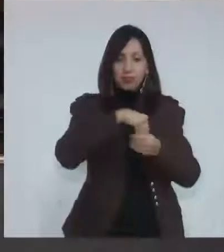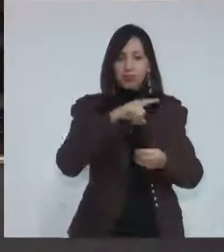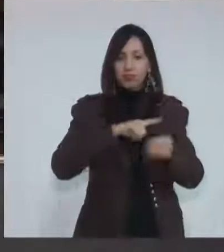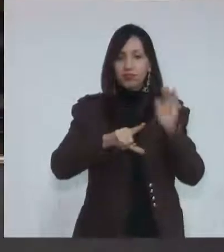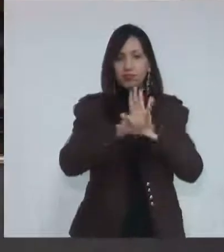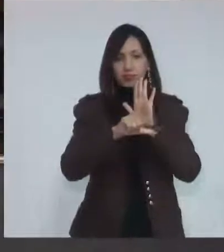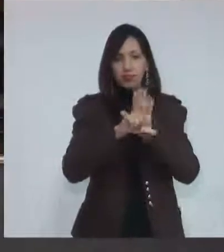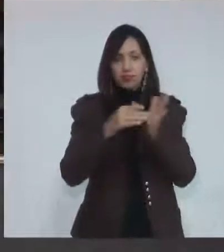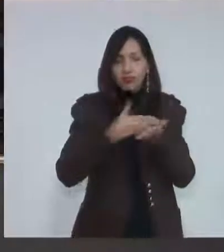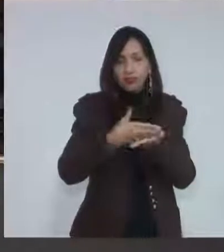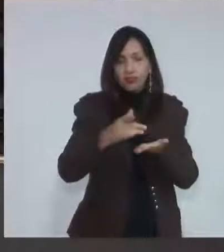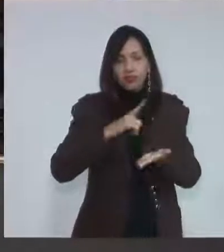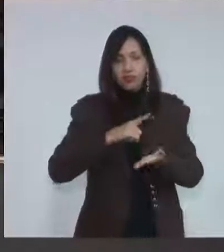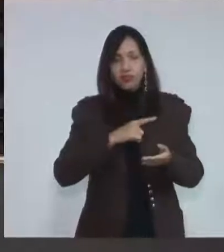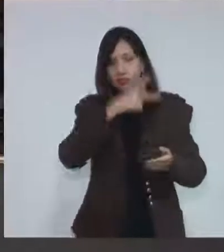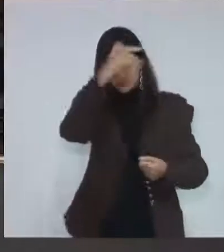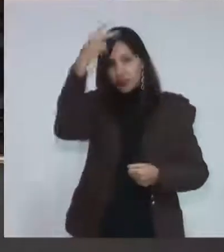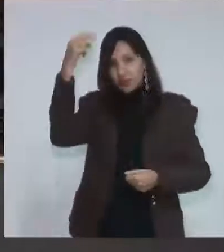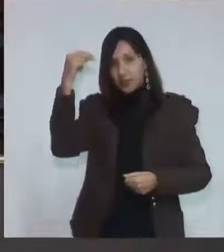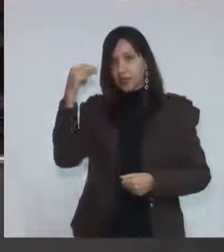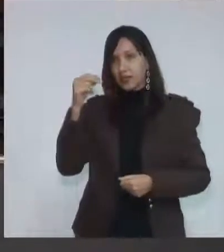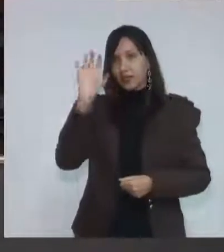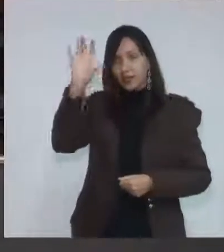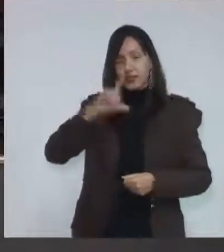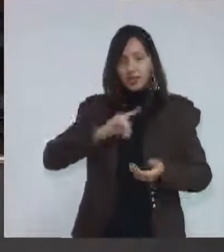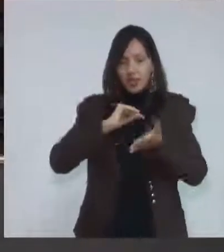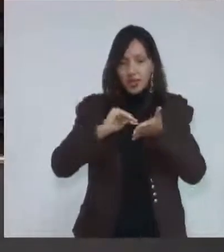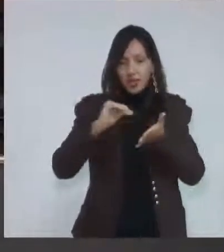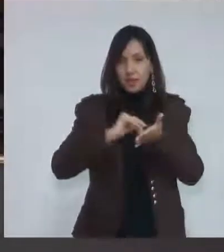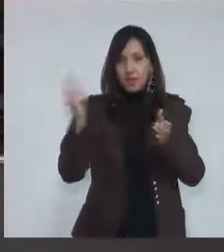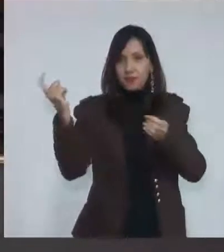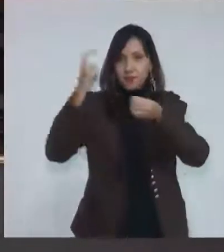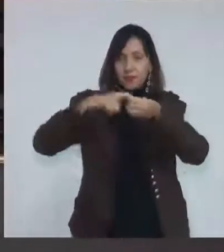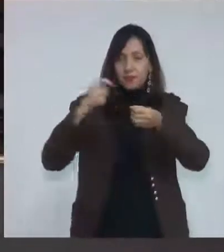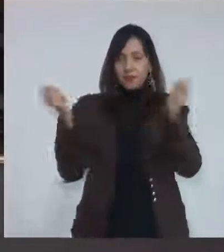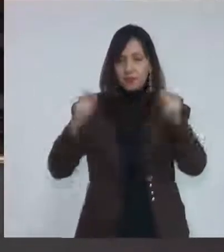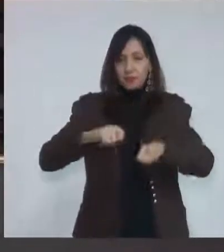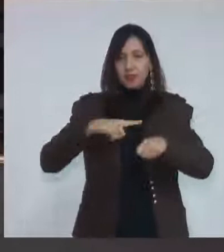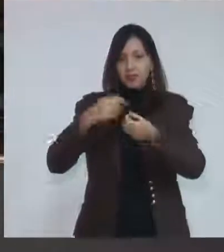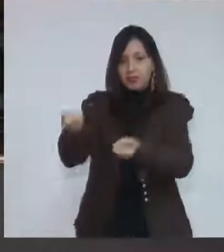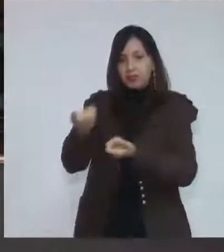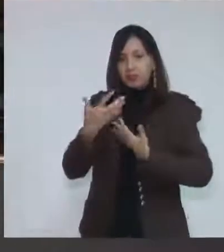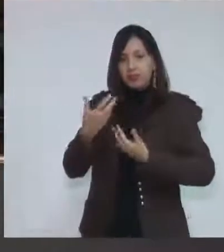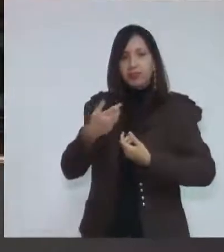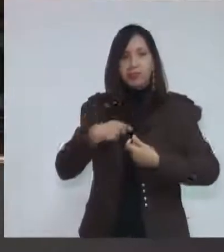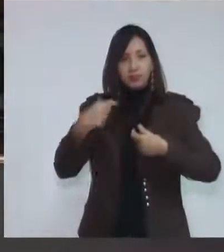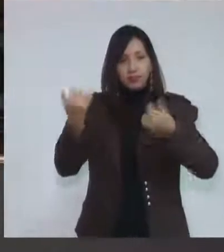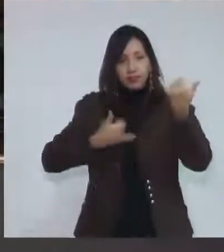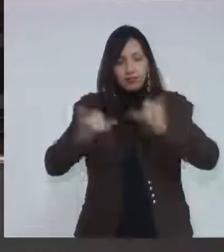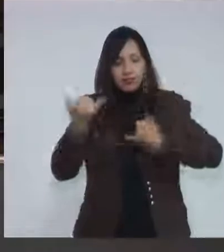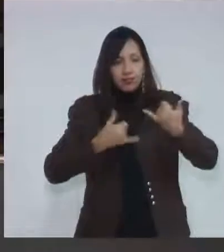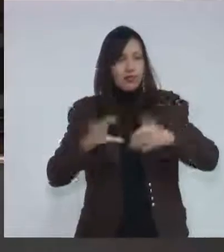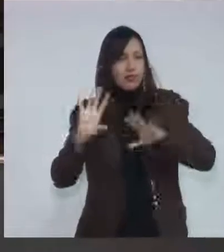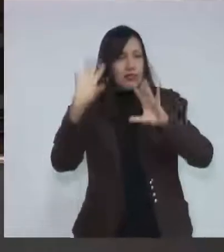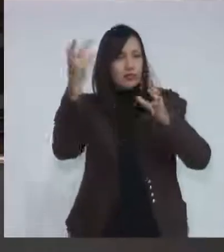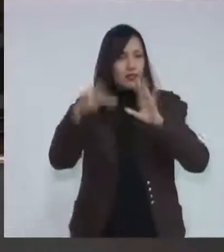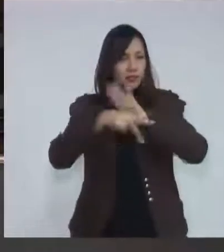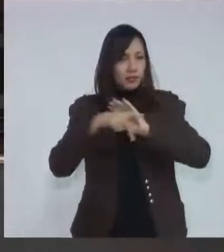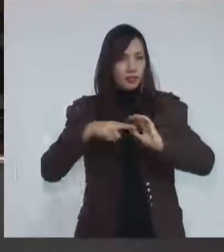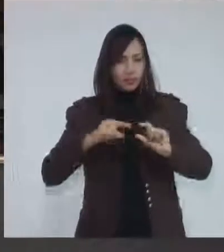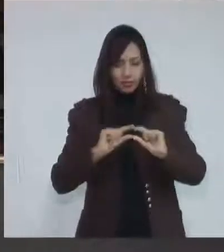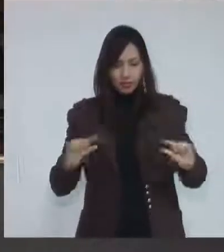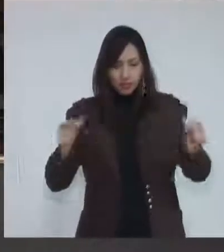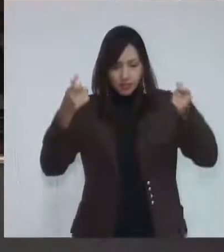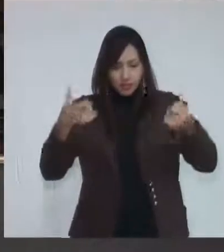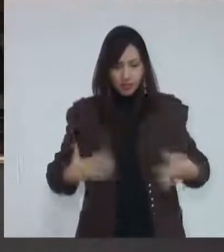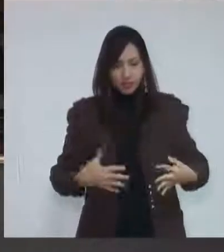regimentais, digne-se adotar a mesa oficial do senhor prefeito municipal, que através da secretaria competente nos preste informações a respeito dos eventos descritos abaixo.